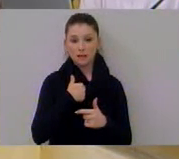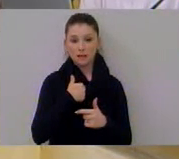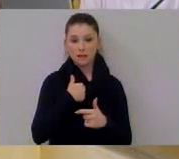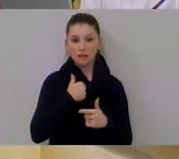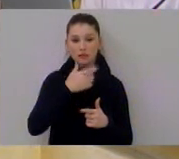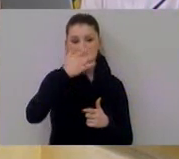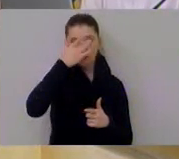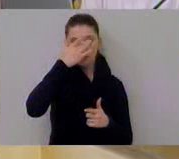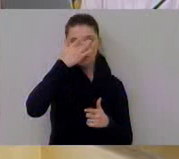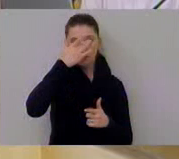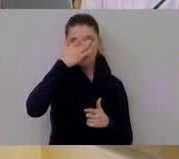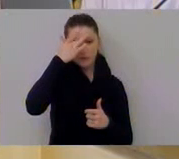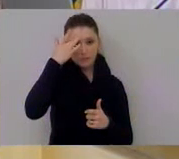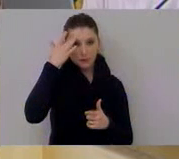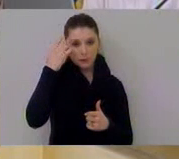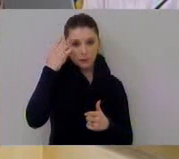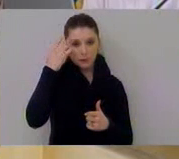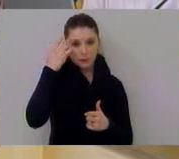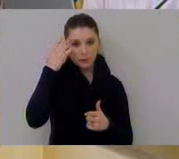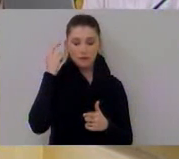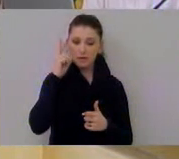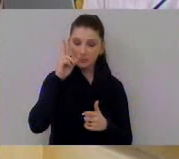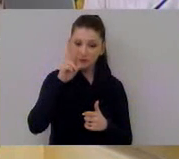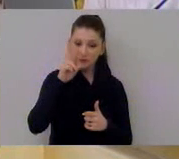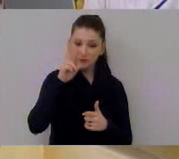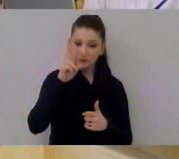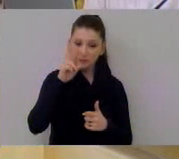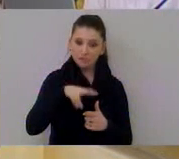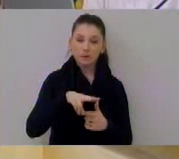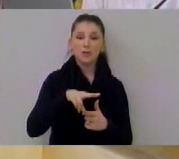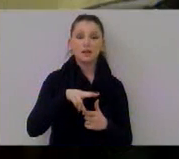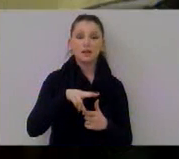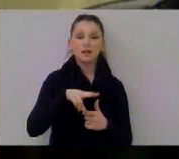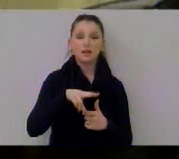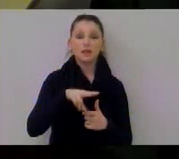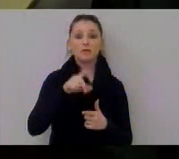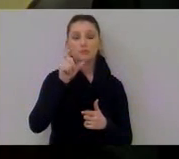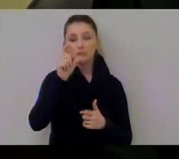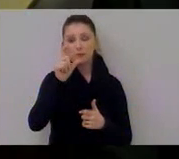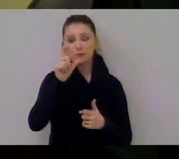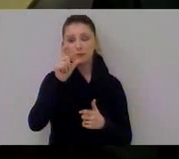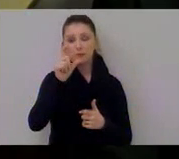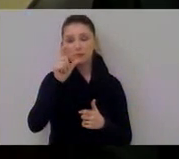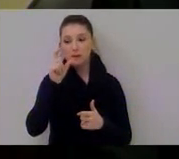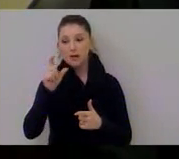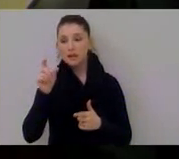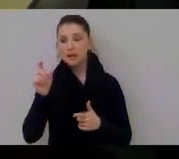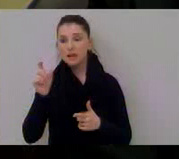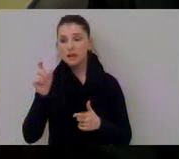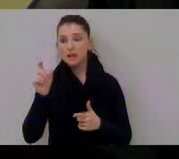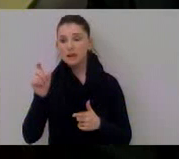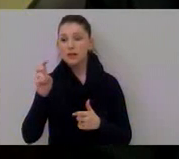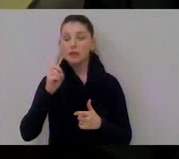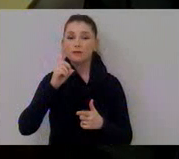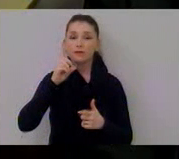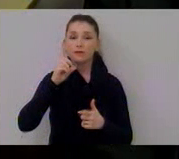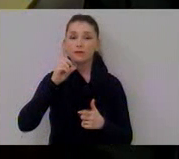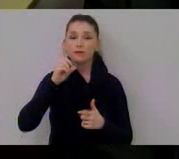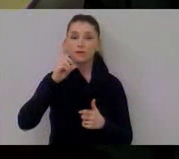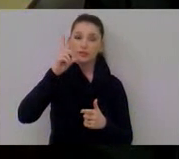observa através da palavra de Deus como o próprio Jesus